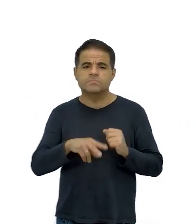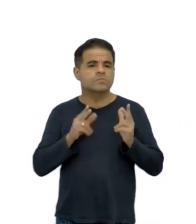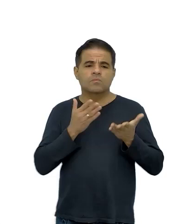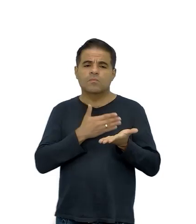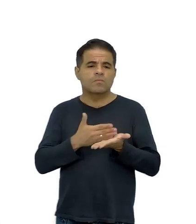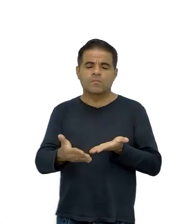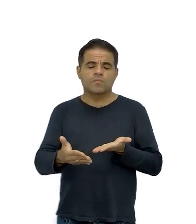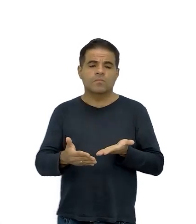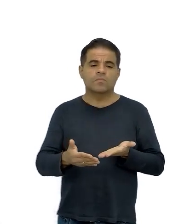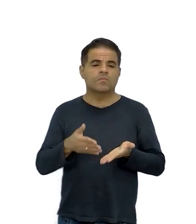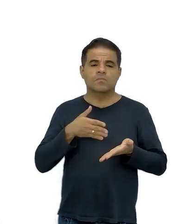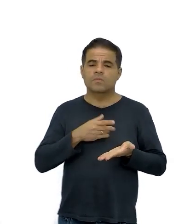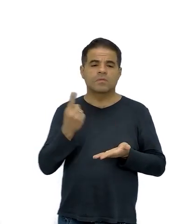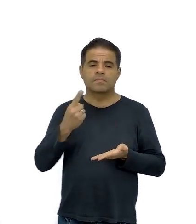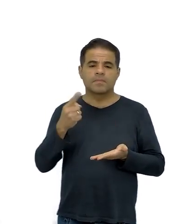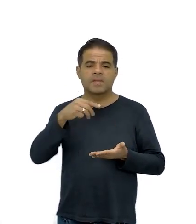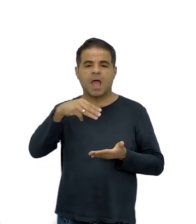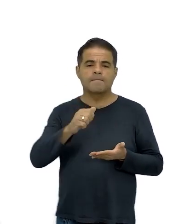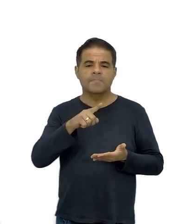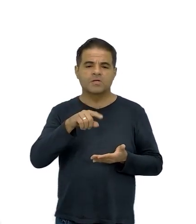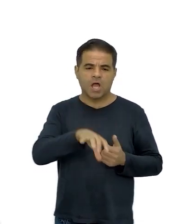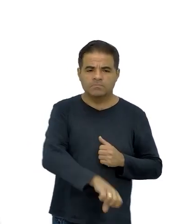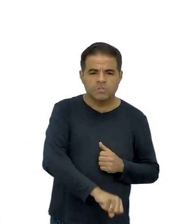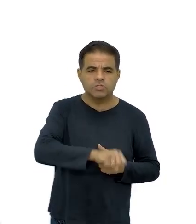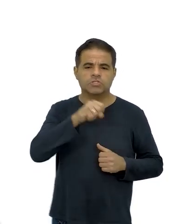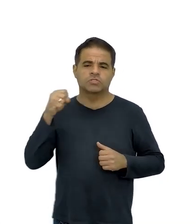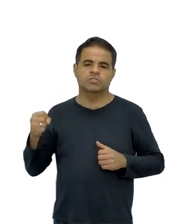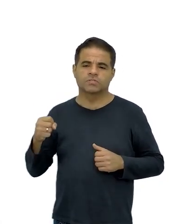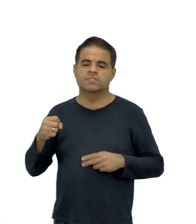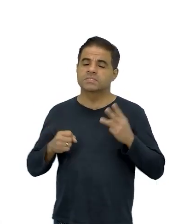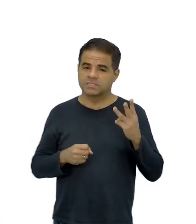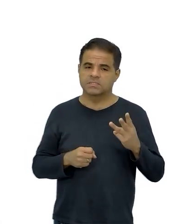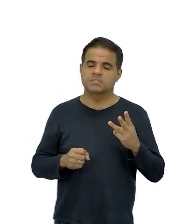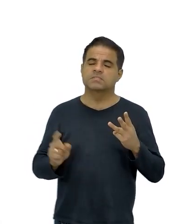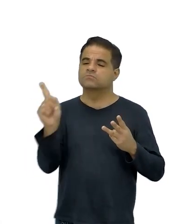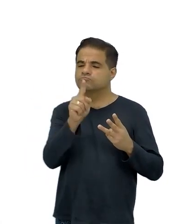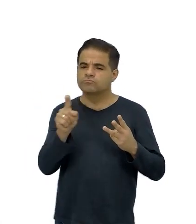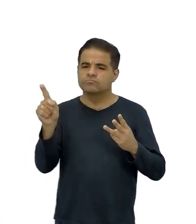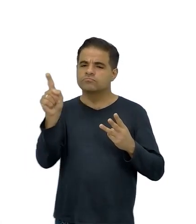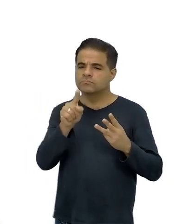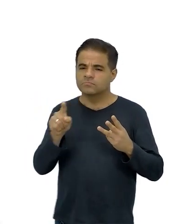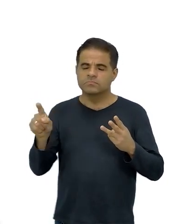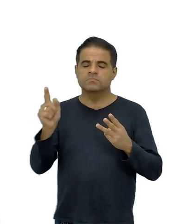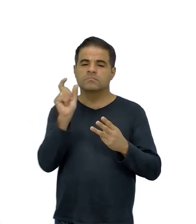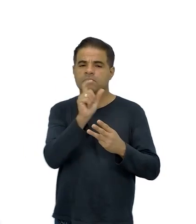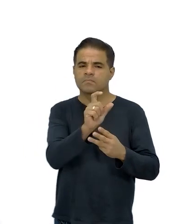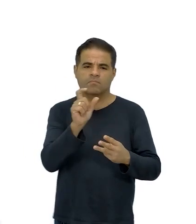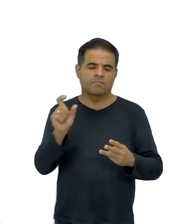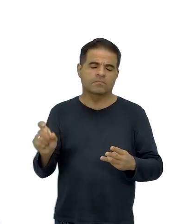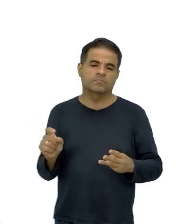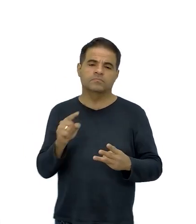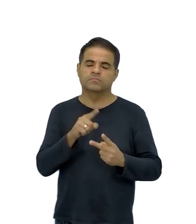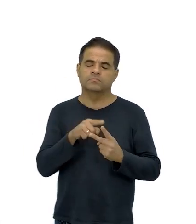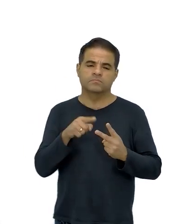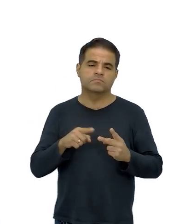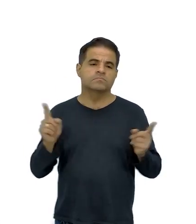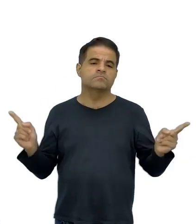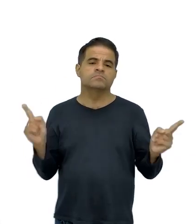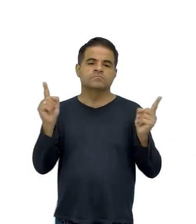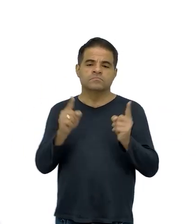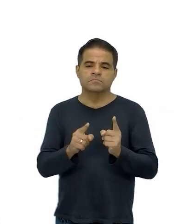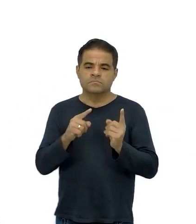nasceu a primeira mandioca. Na 3, sublinhar as falas dos personagens nos 2